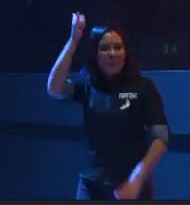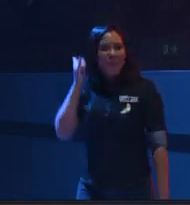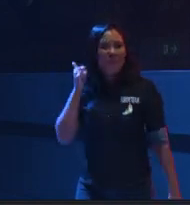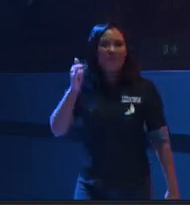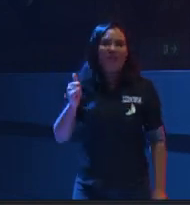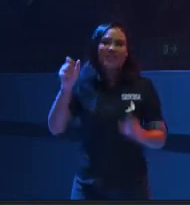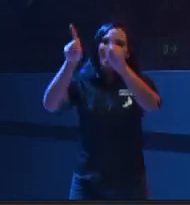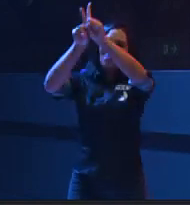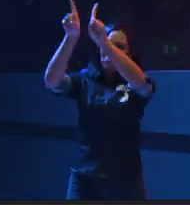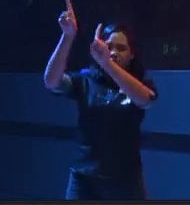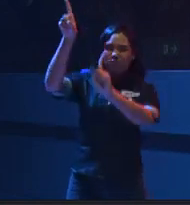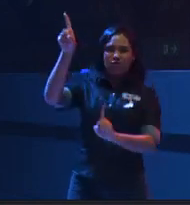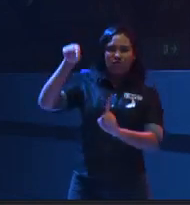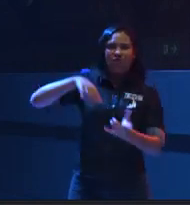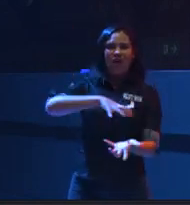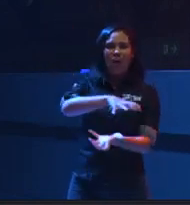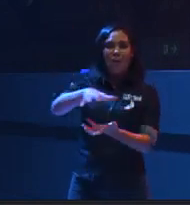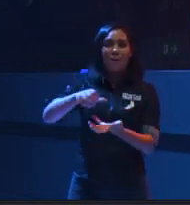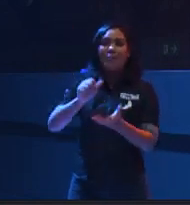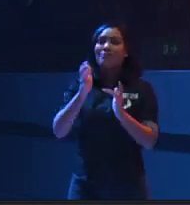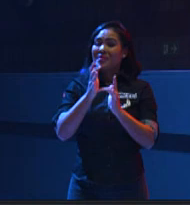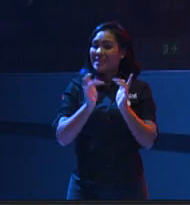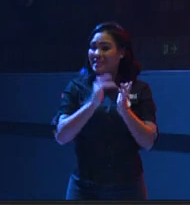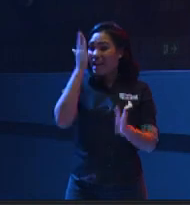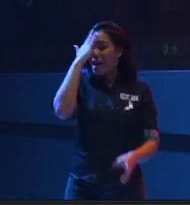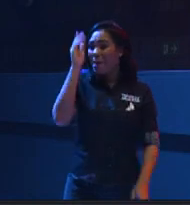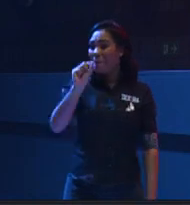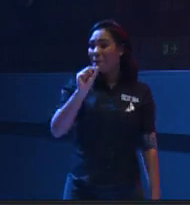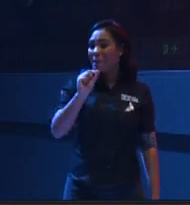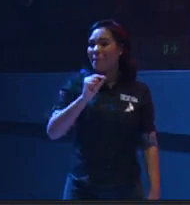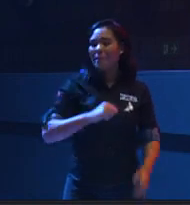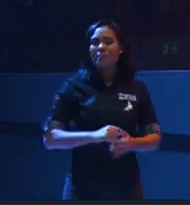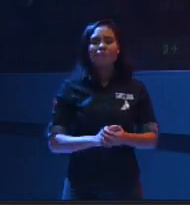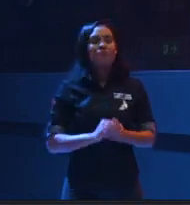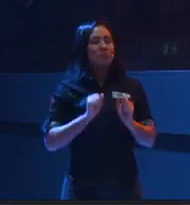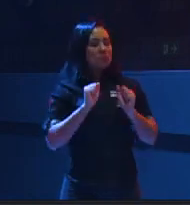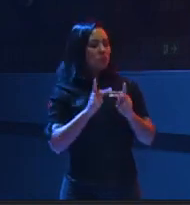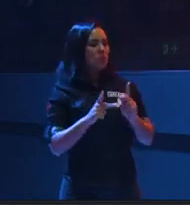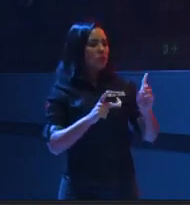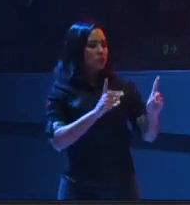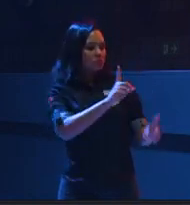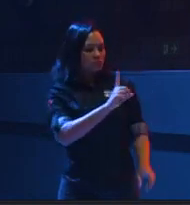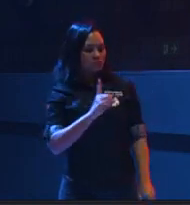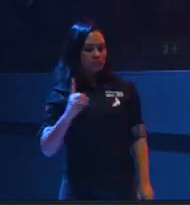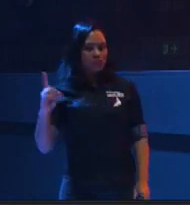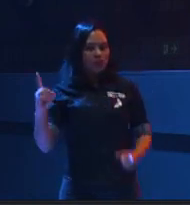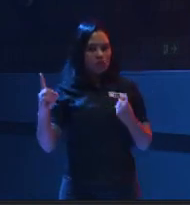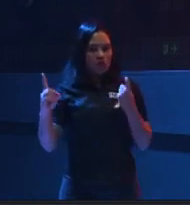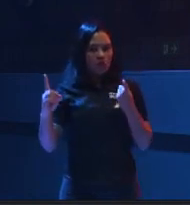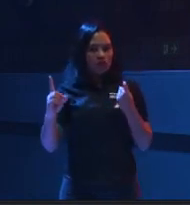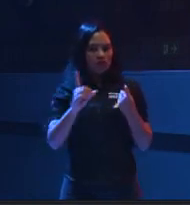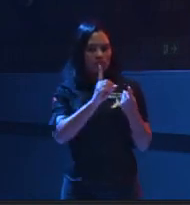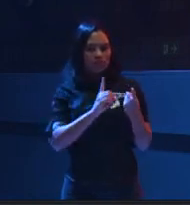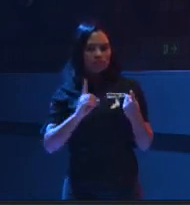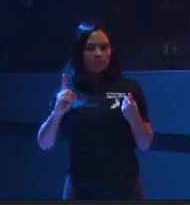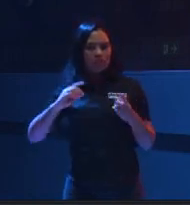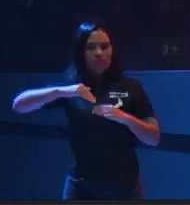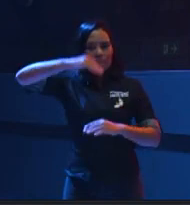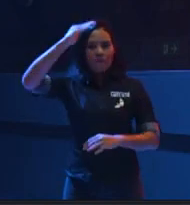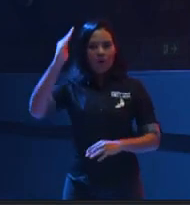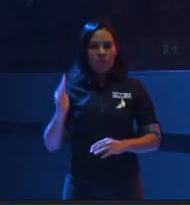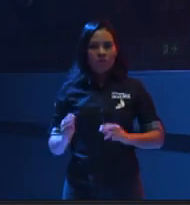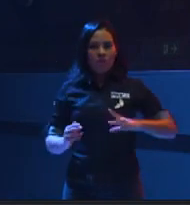sabendo Jesus que pretendiam proclamar o rei retirou-se novamente sozinho para o